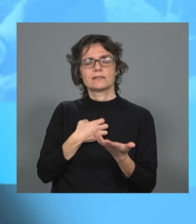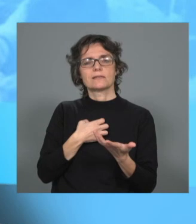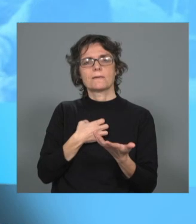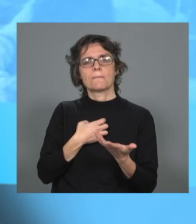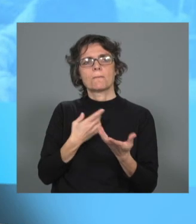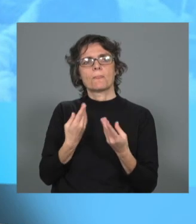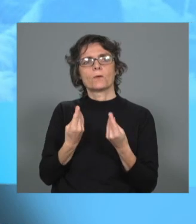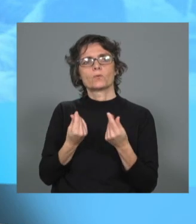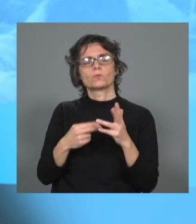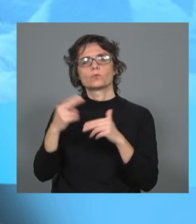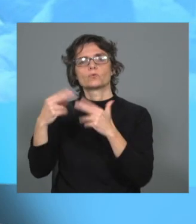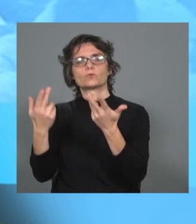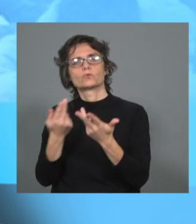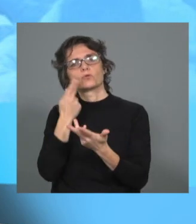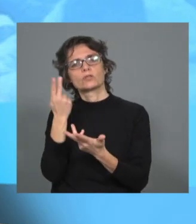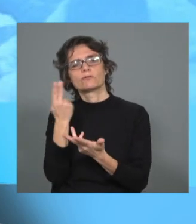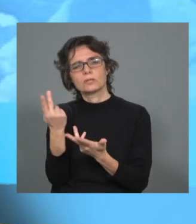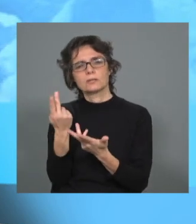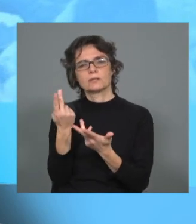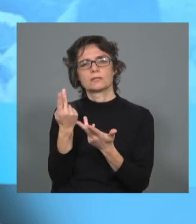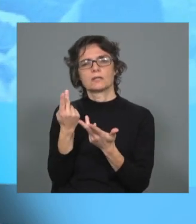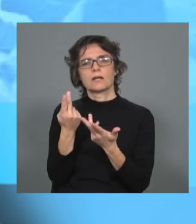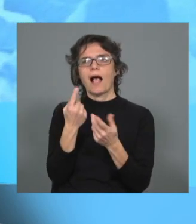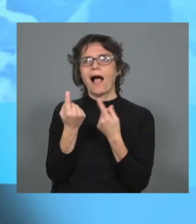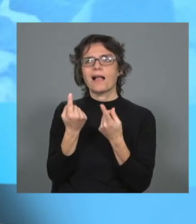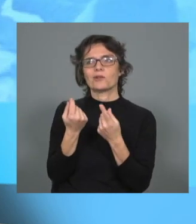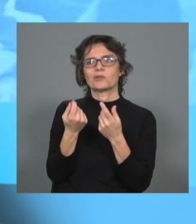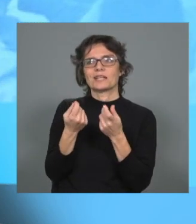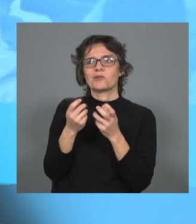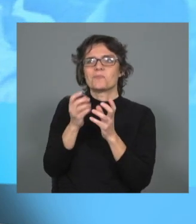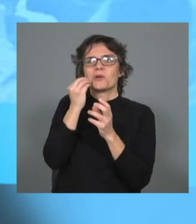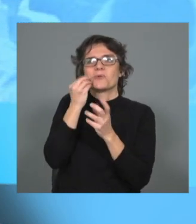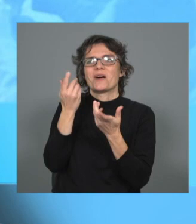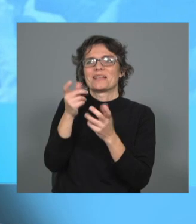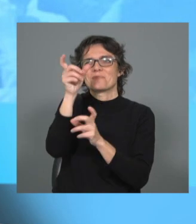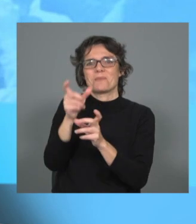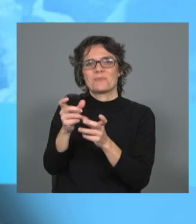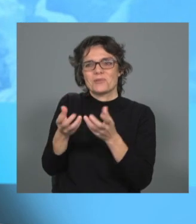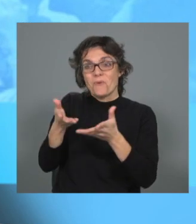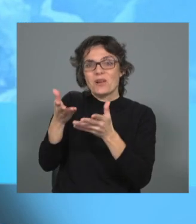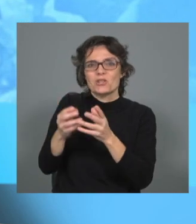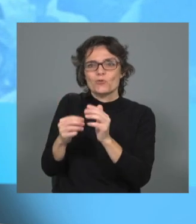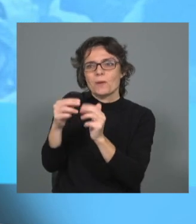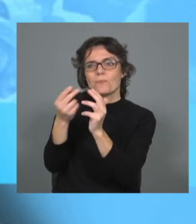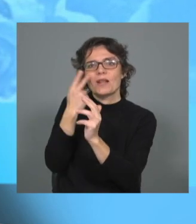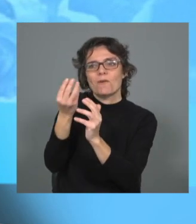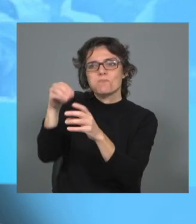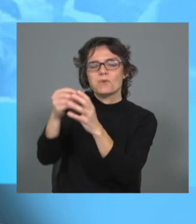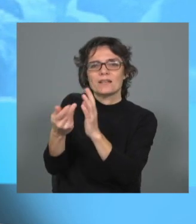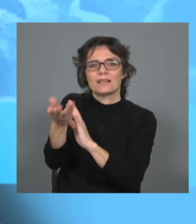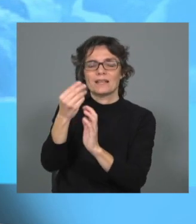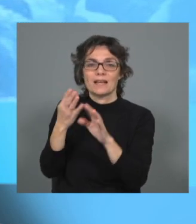construtor também de vidas, um restaurador de pessoas, ao fim e ao cabo, através da arte